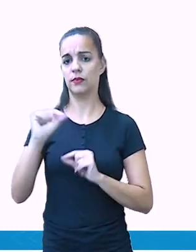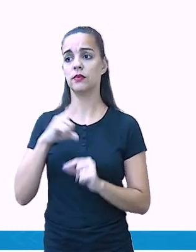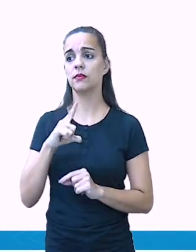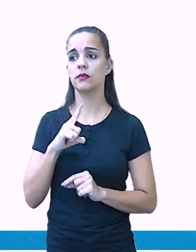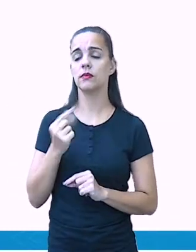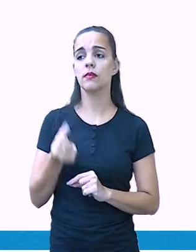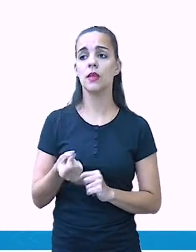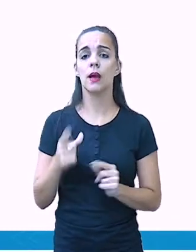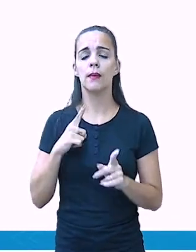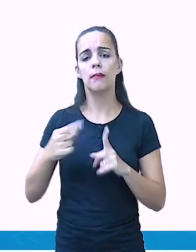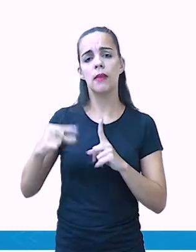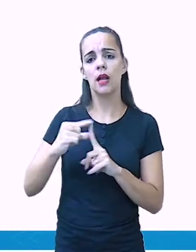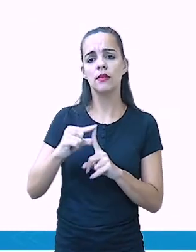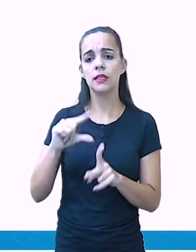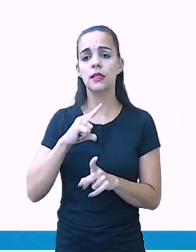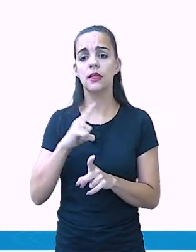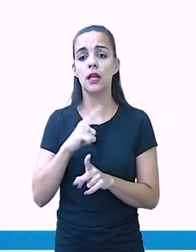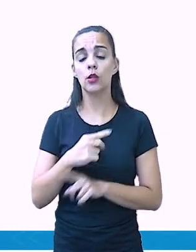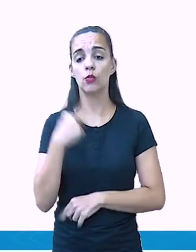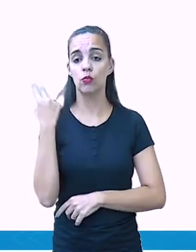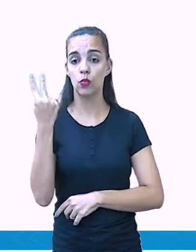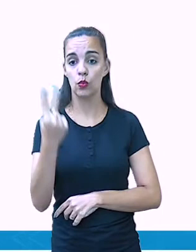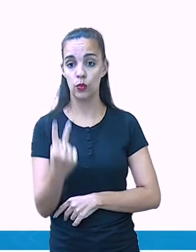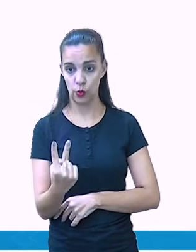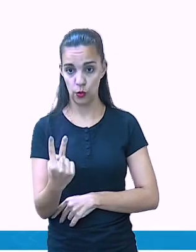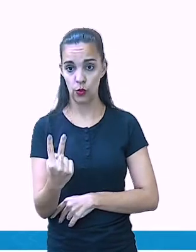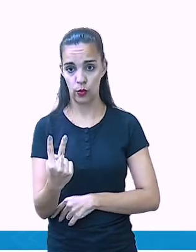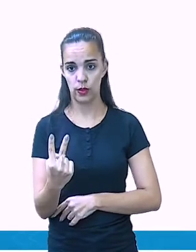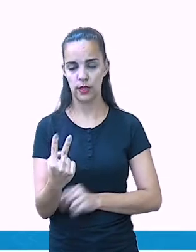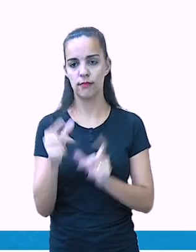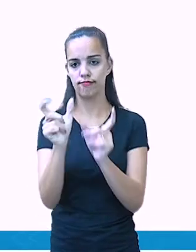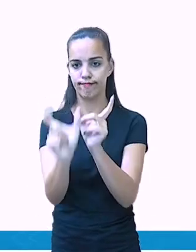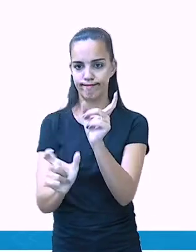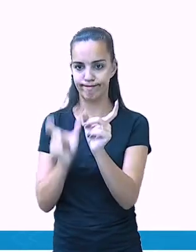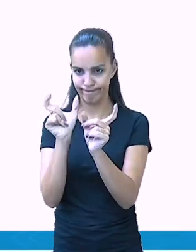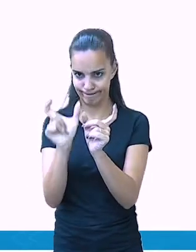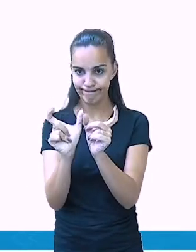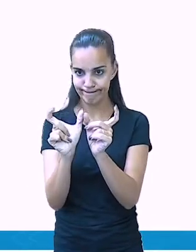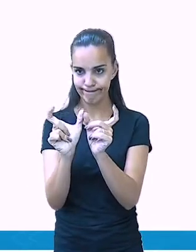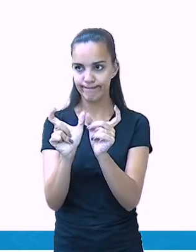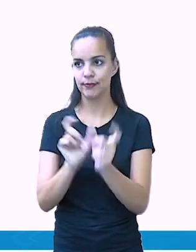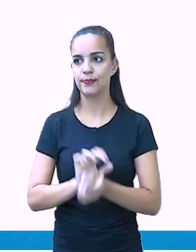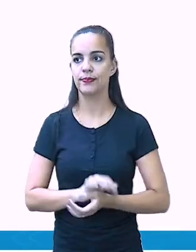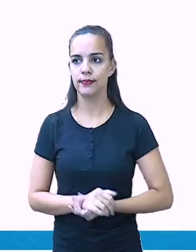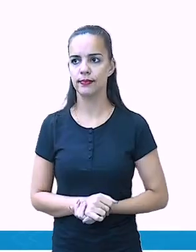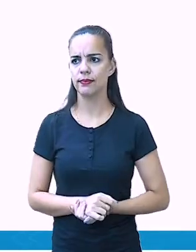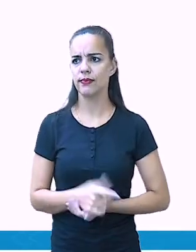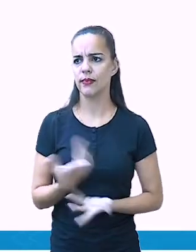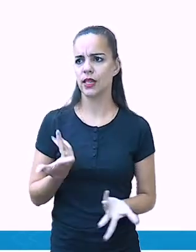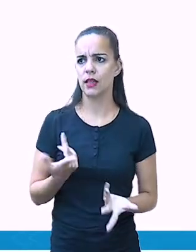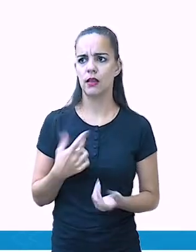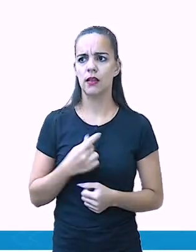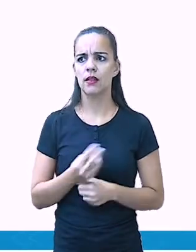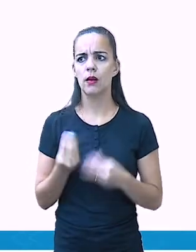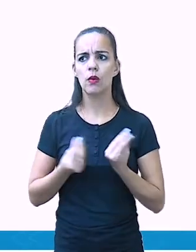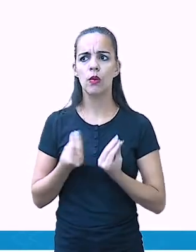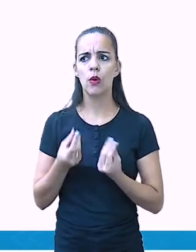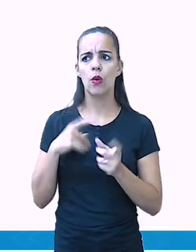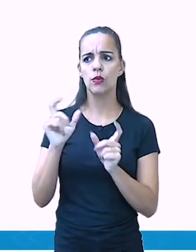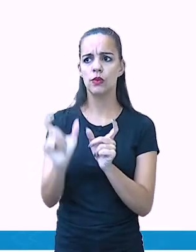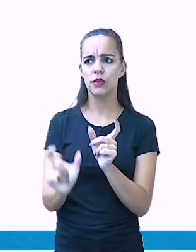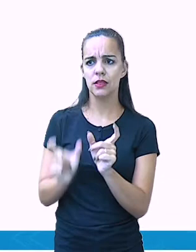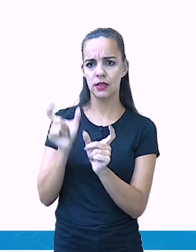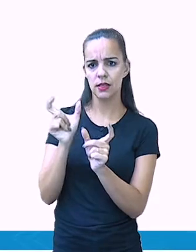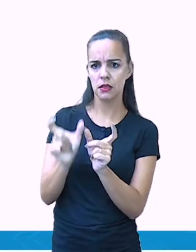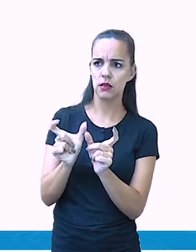as palavras compostas por 2 sílabas. Então, os dissíbulos